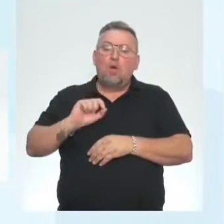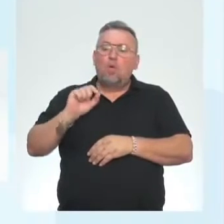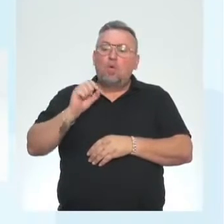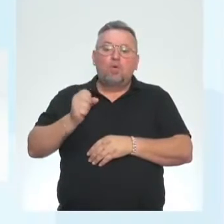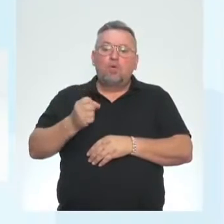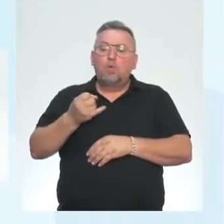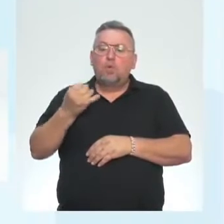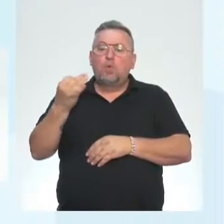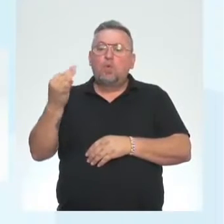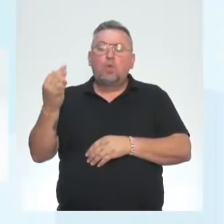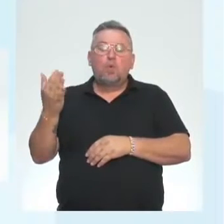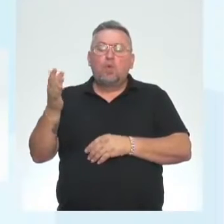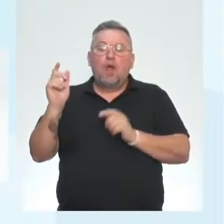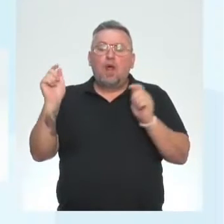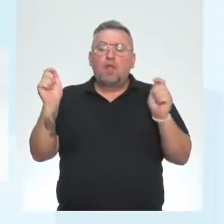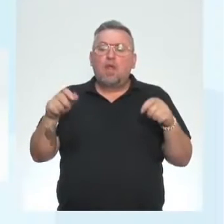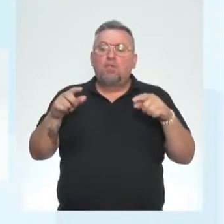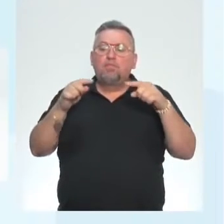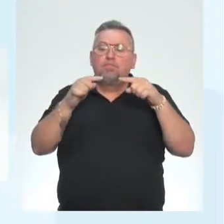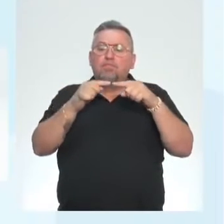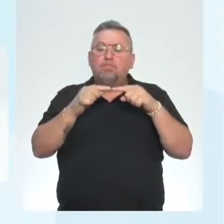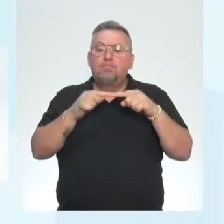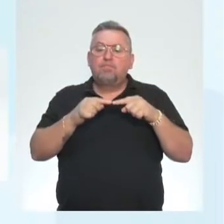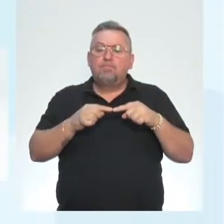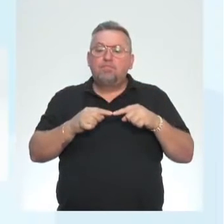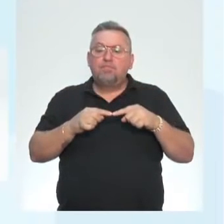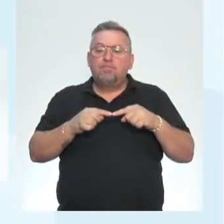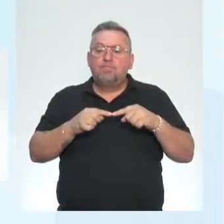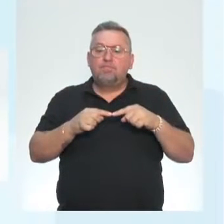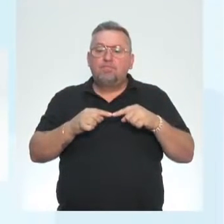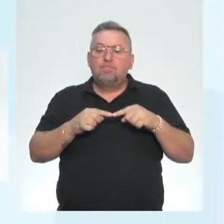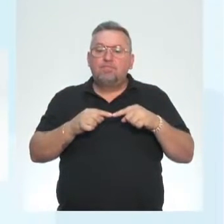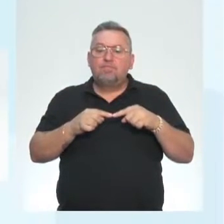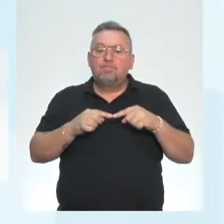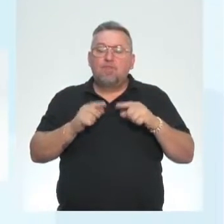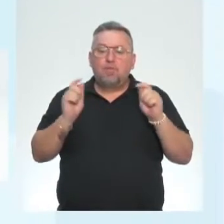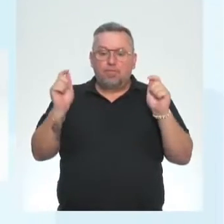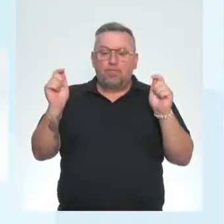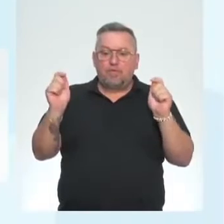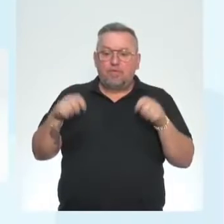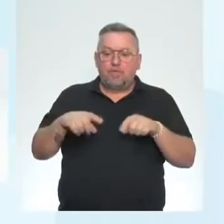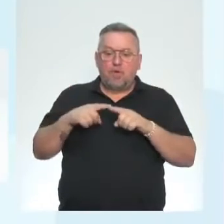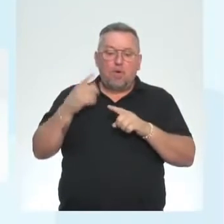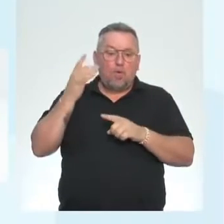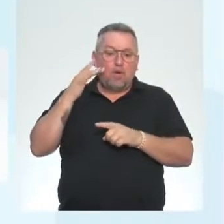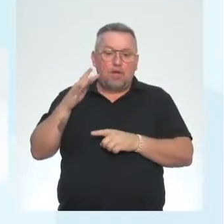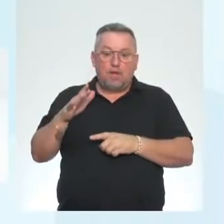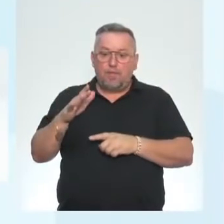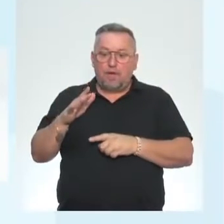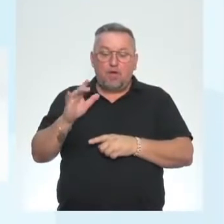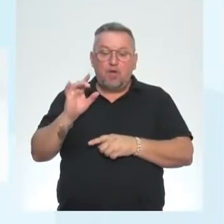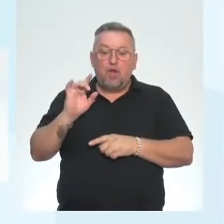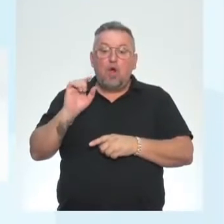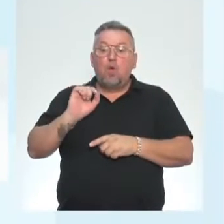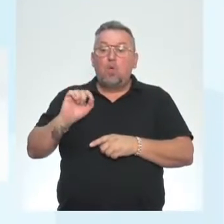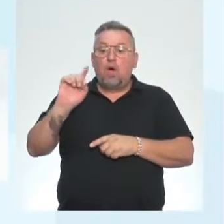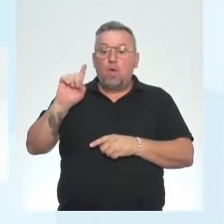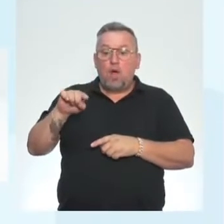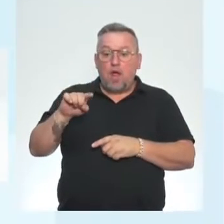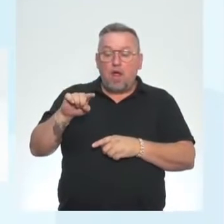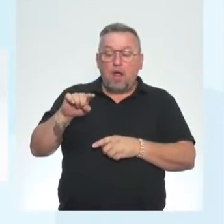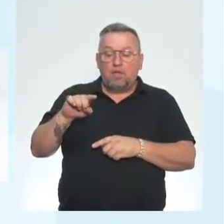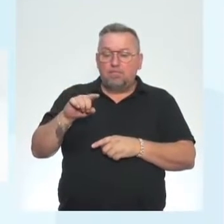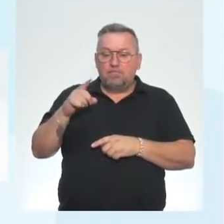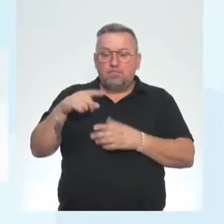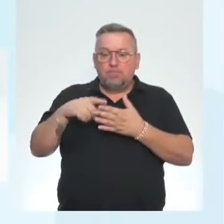de combinações. Eu quero saber as combinações possíveis. Eu não quero saber quais são cada uma, né?